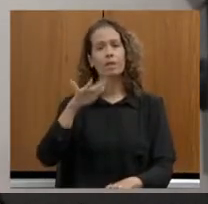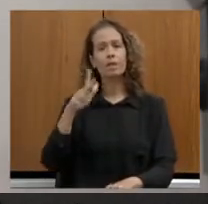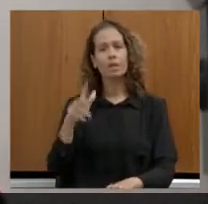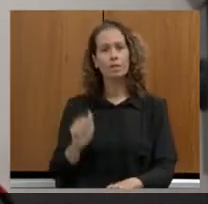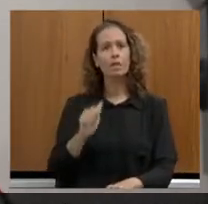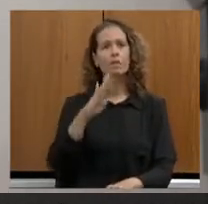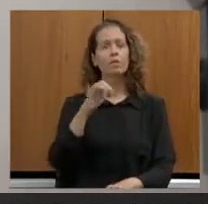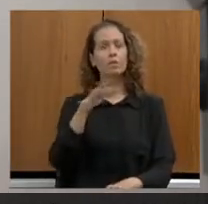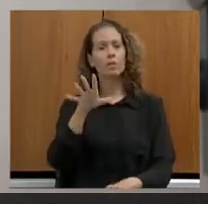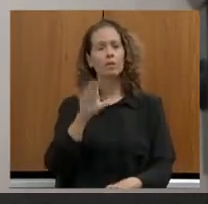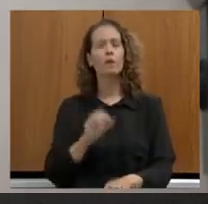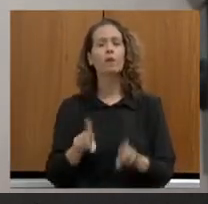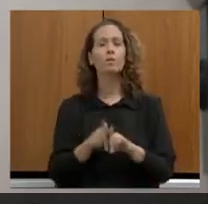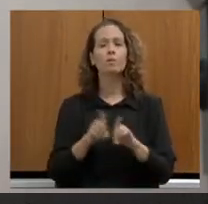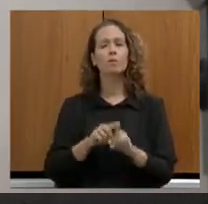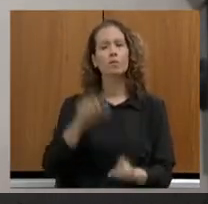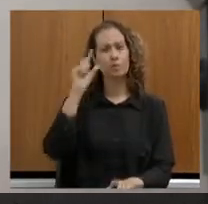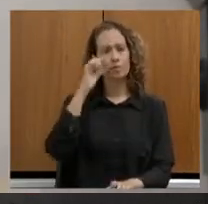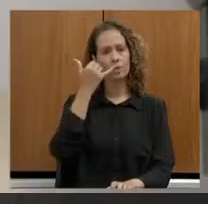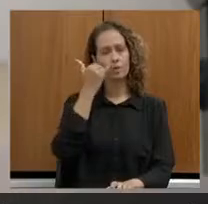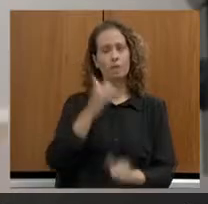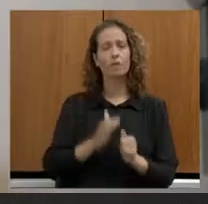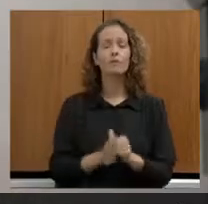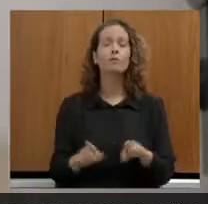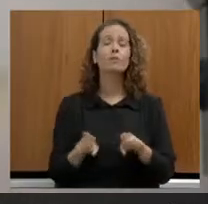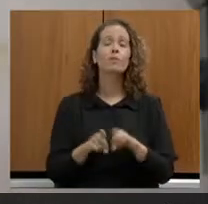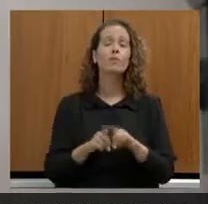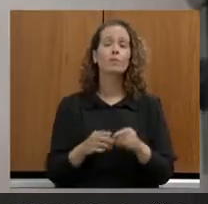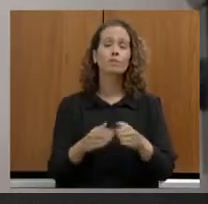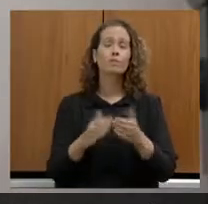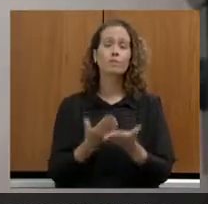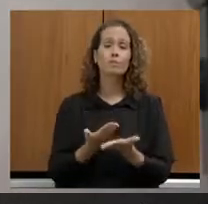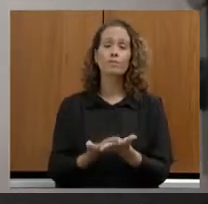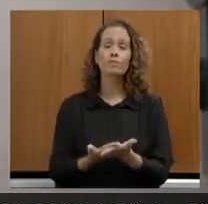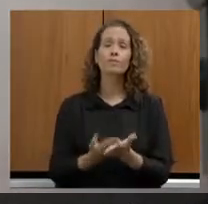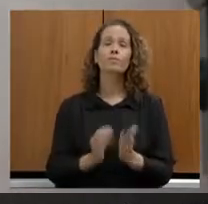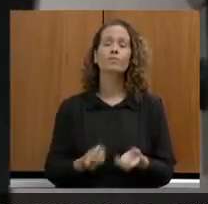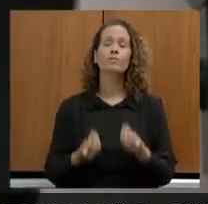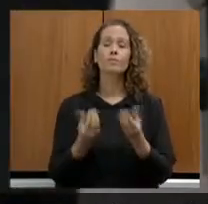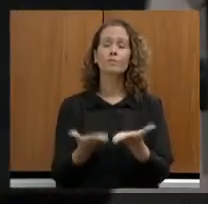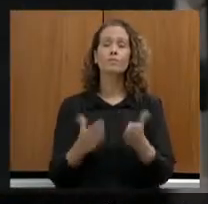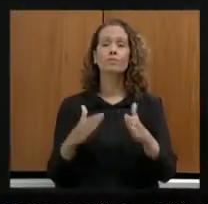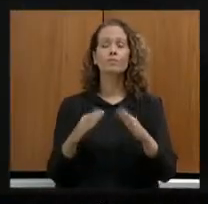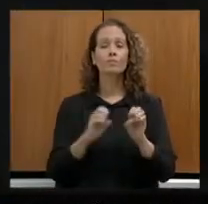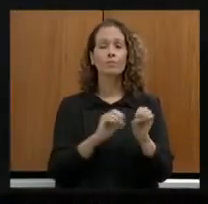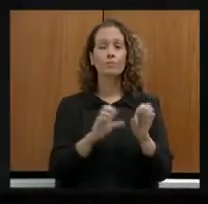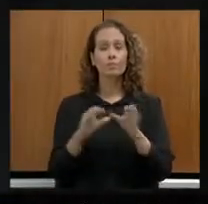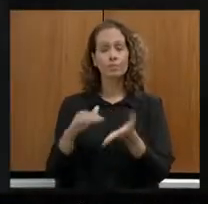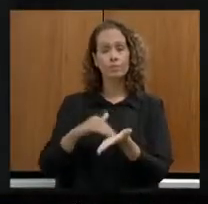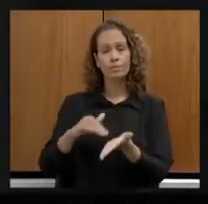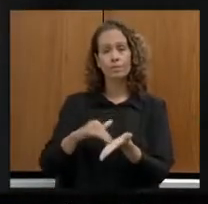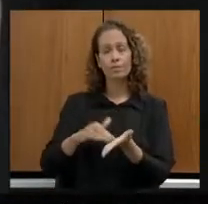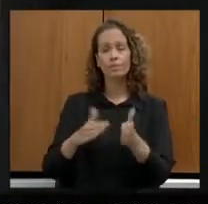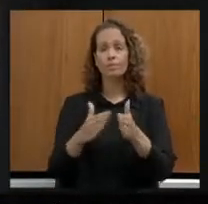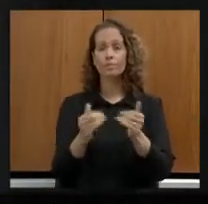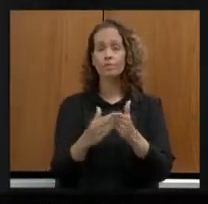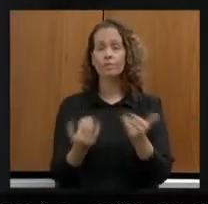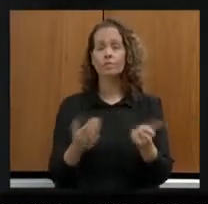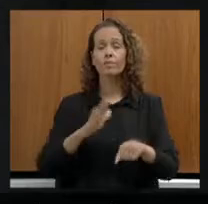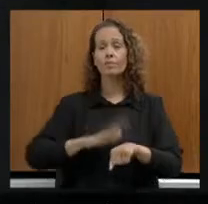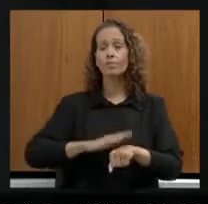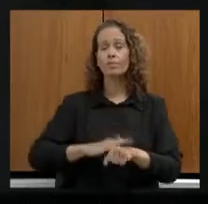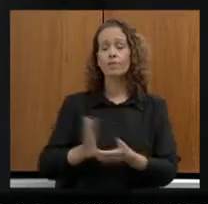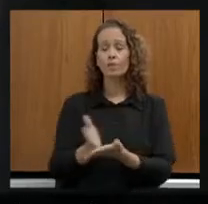deputados Betão e professor Cleiton requerimento de comissão que seja encaminhada à Secretaria de Estado de Educação pedindo providências para a realização